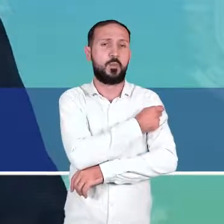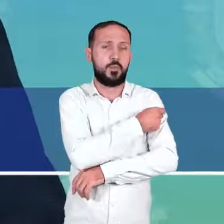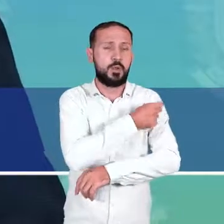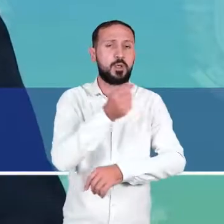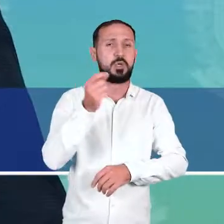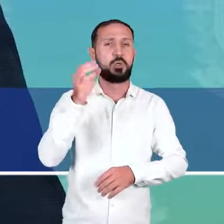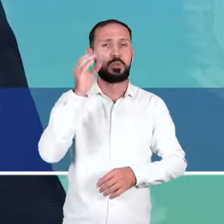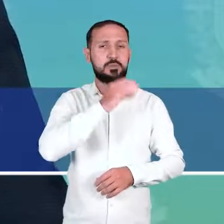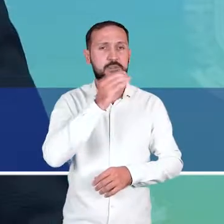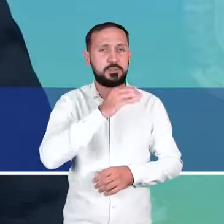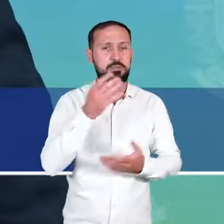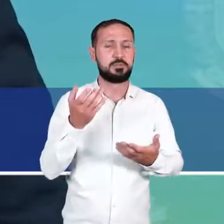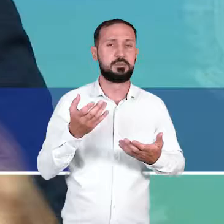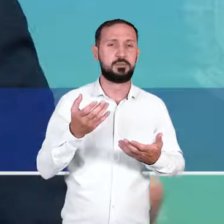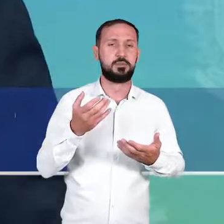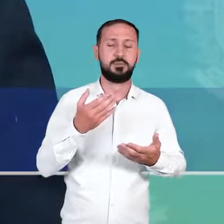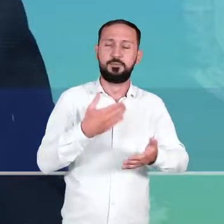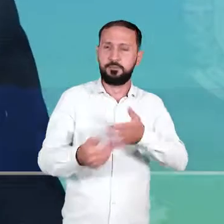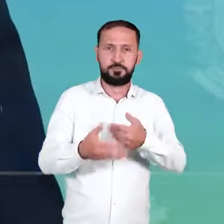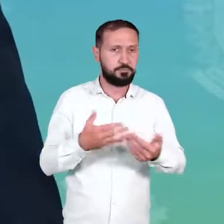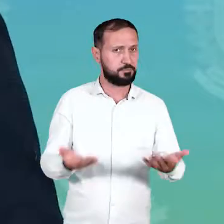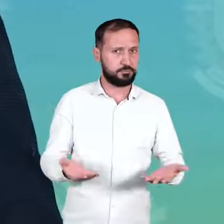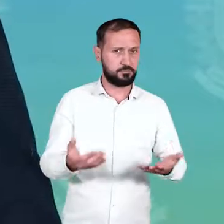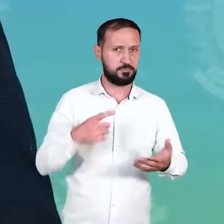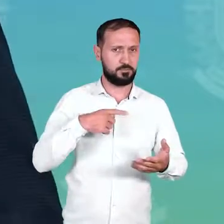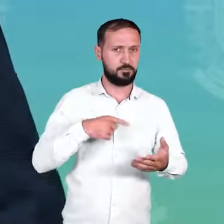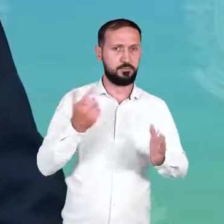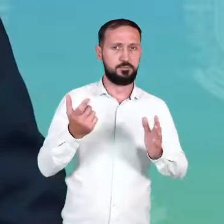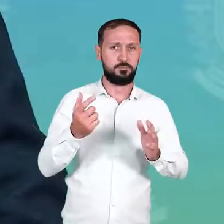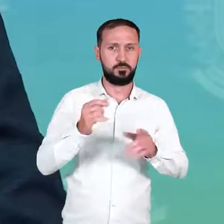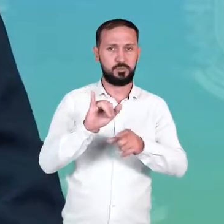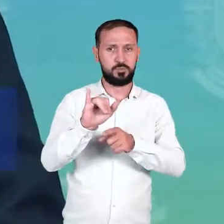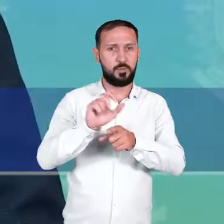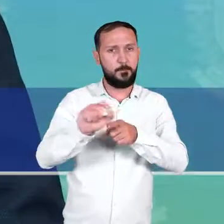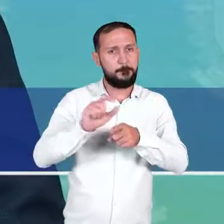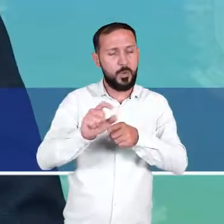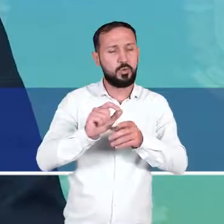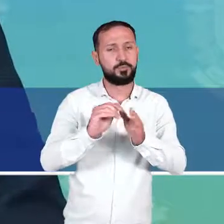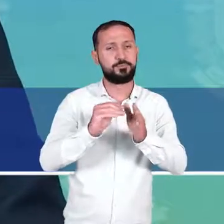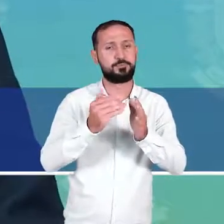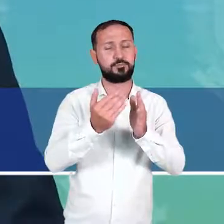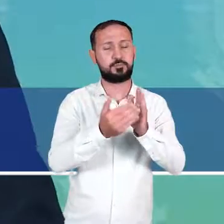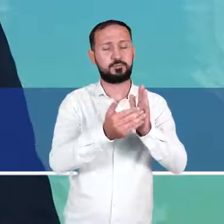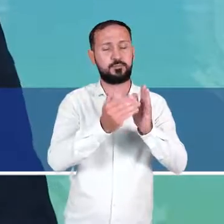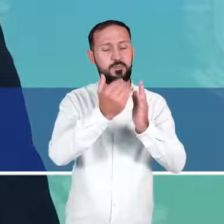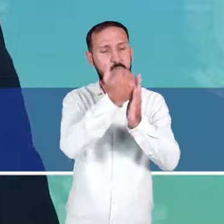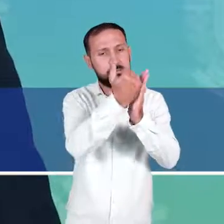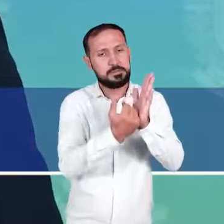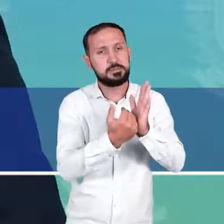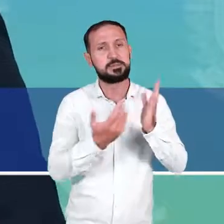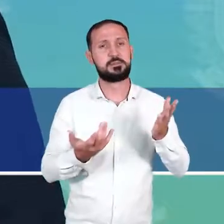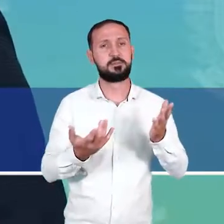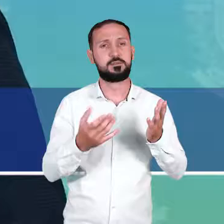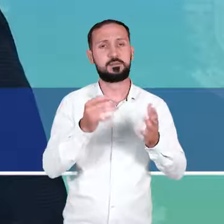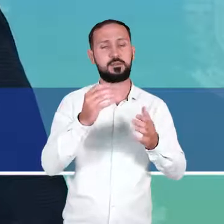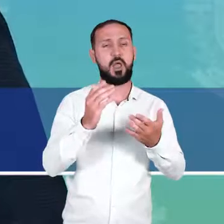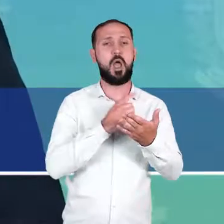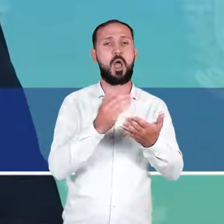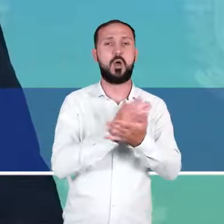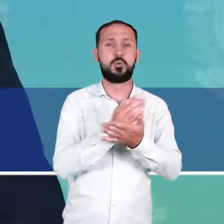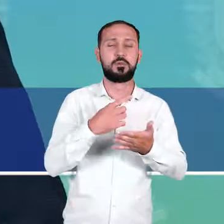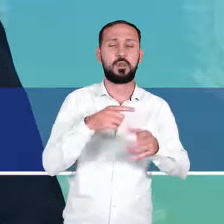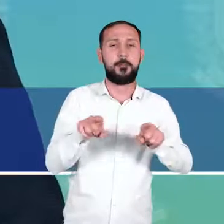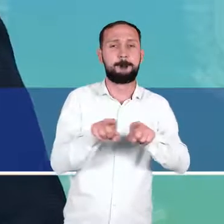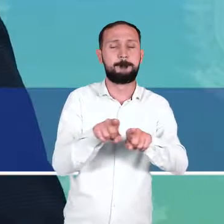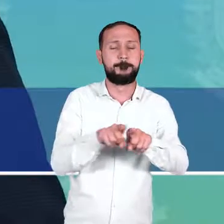pronto atendimento, a unidade de saúde, tem a isenção tributária. Nós temos hoje as